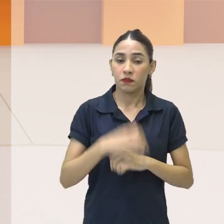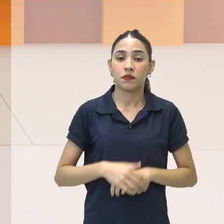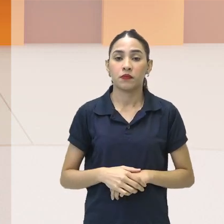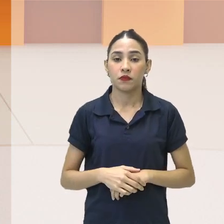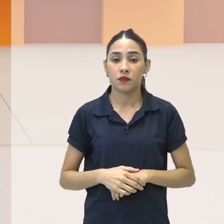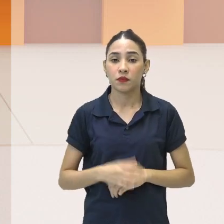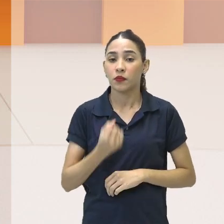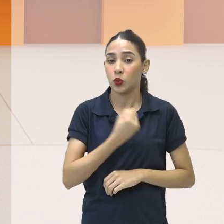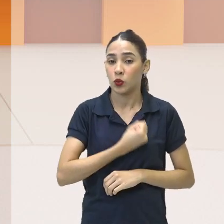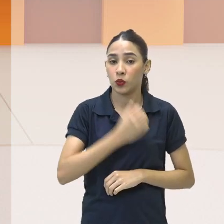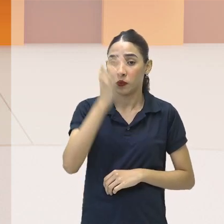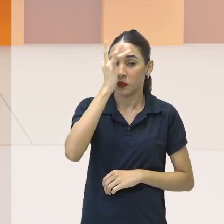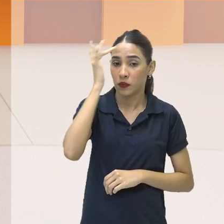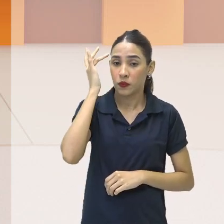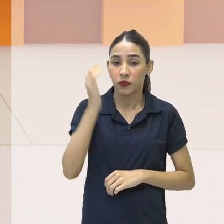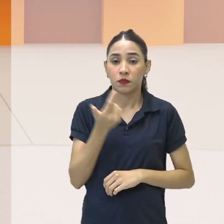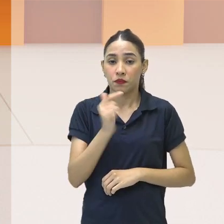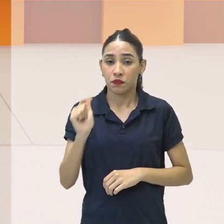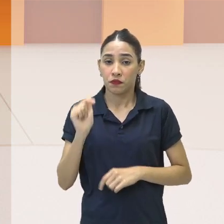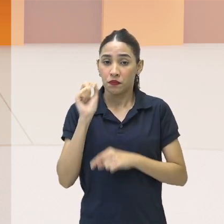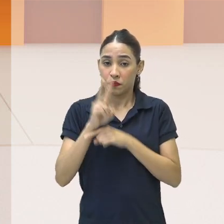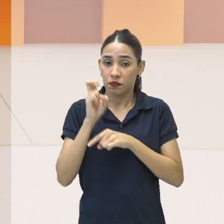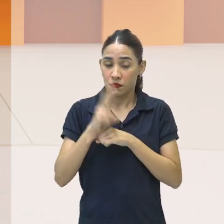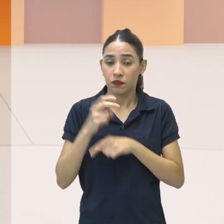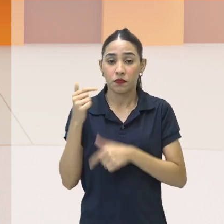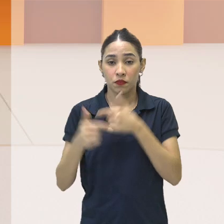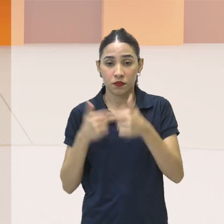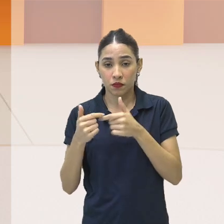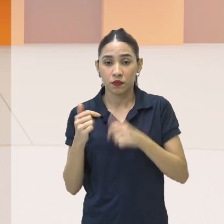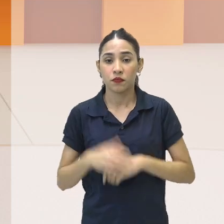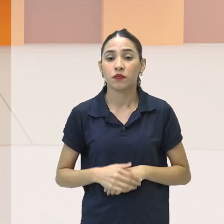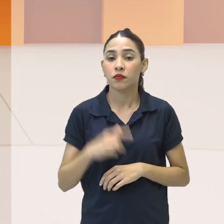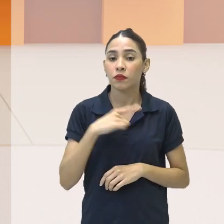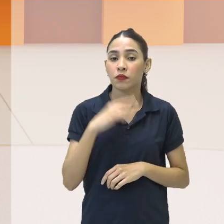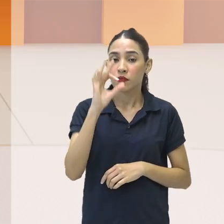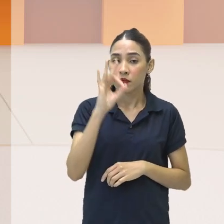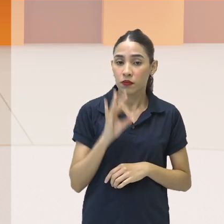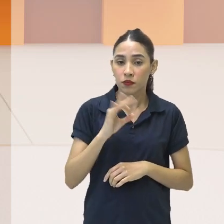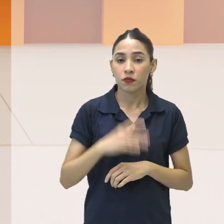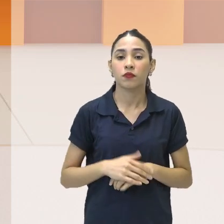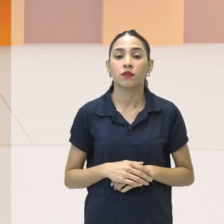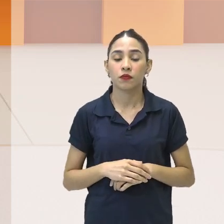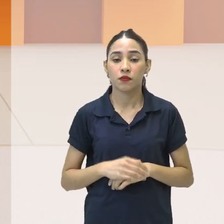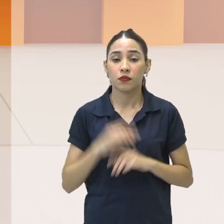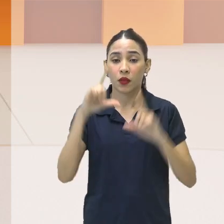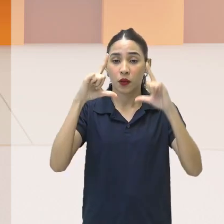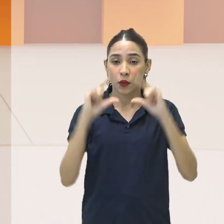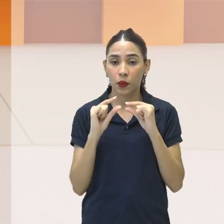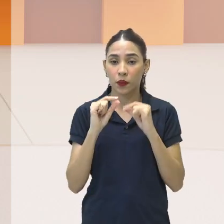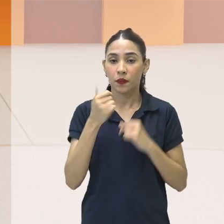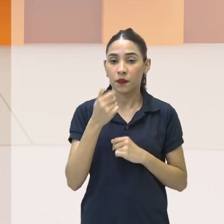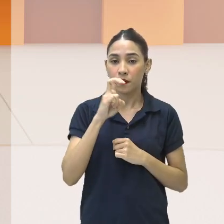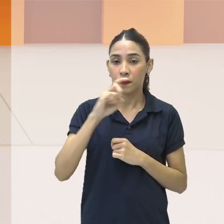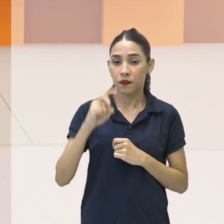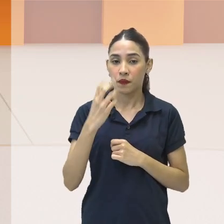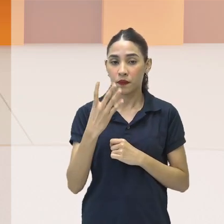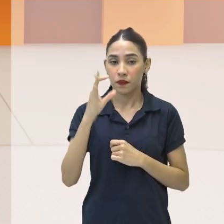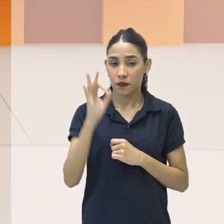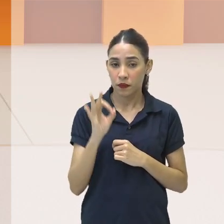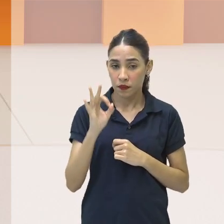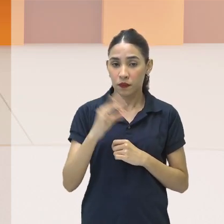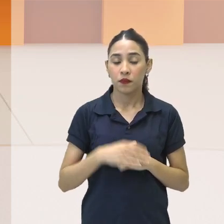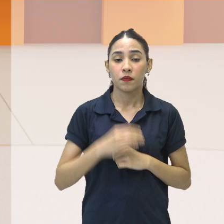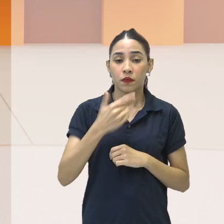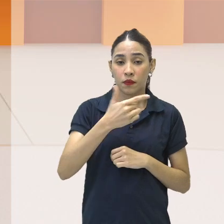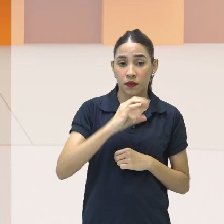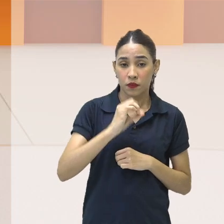significativa no número de pessoas sem emprego, com a taxa de desocupação caindo de 15,4%